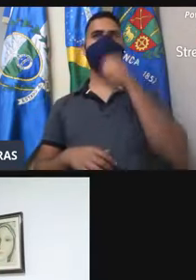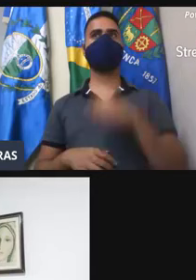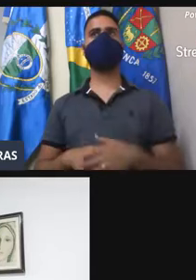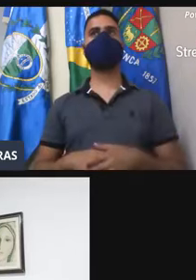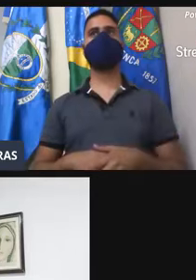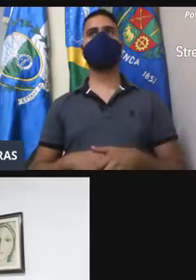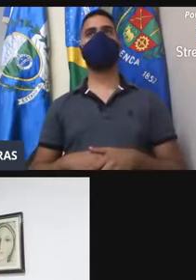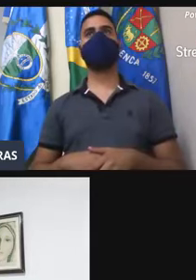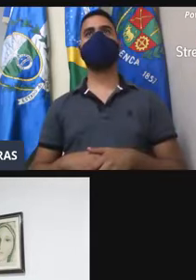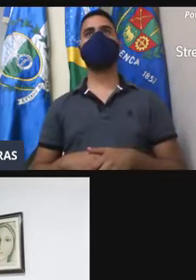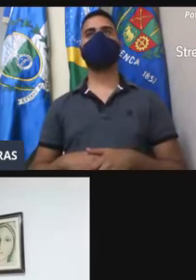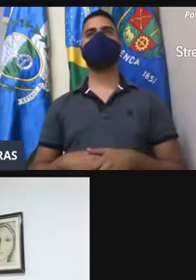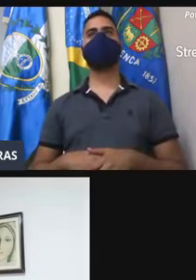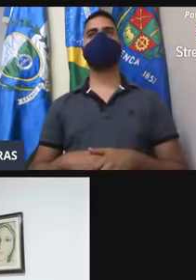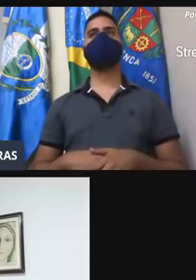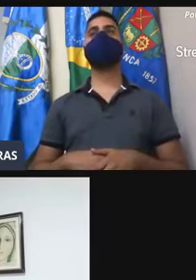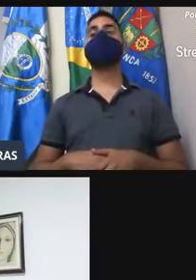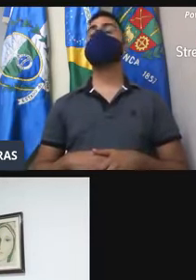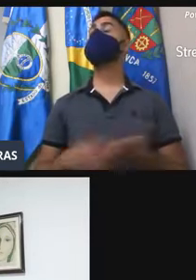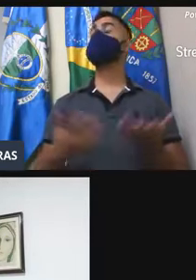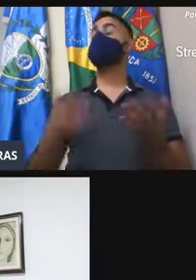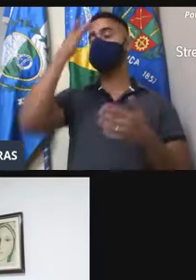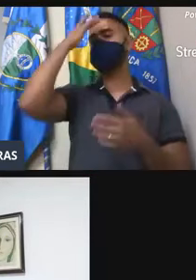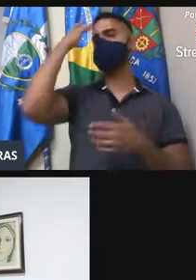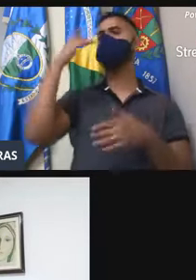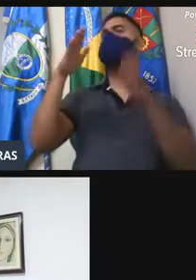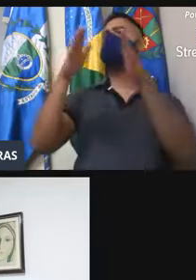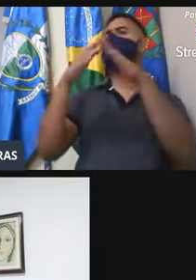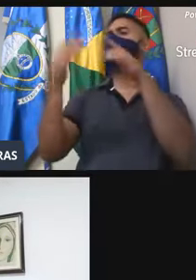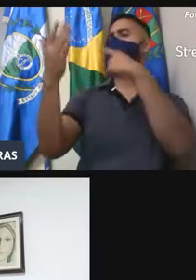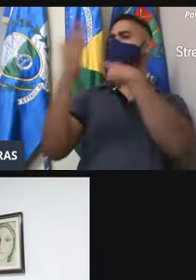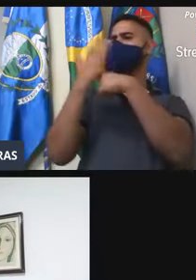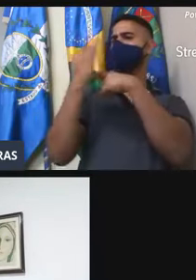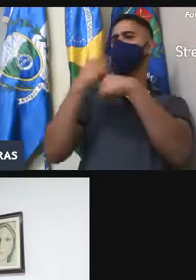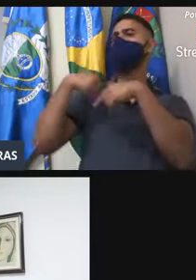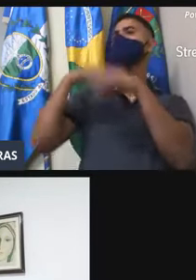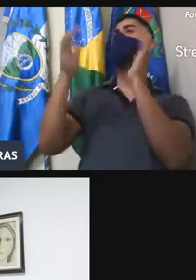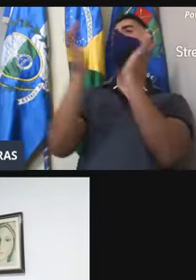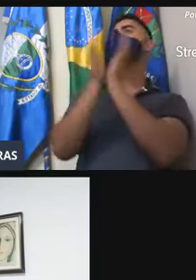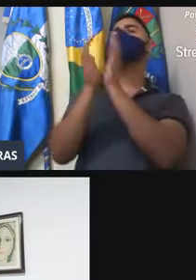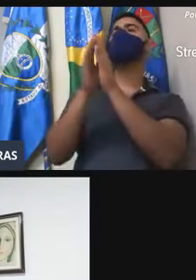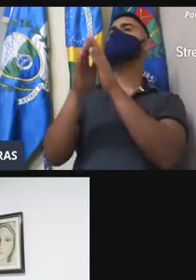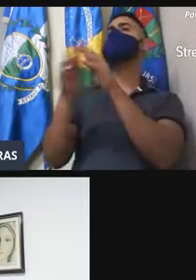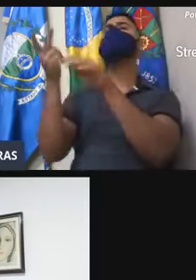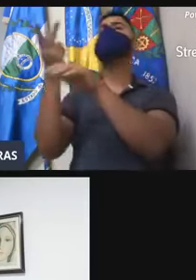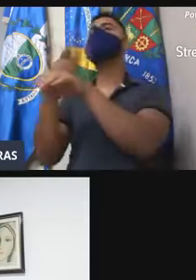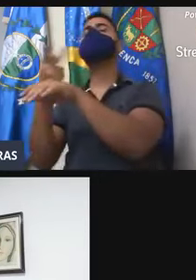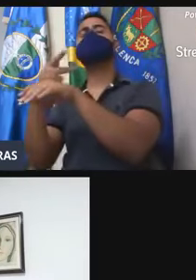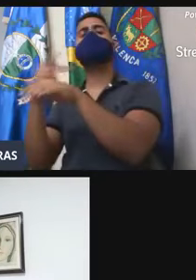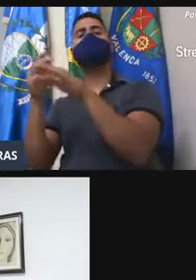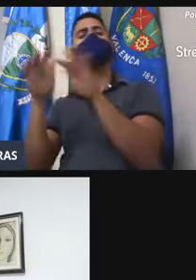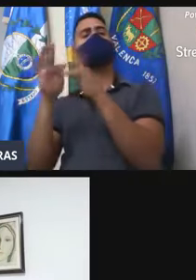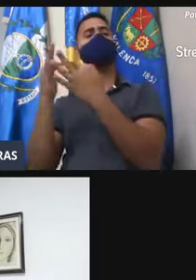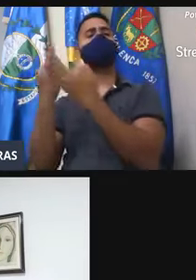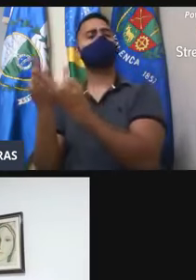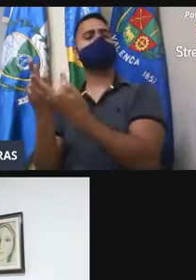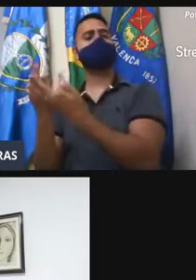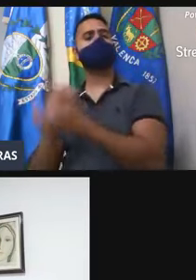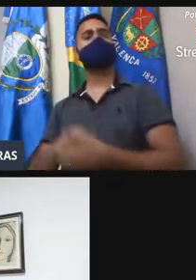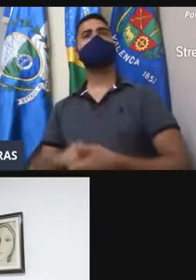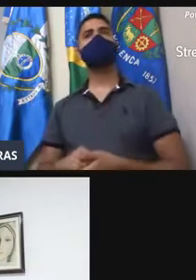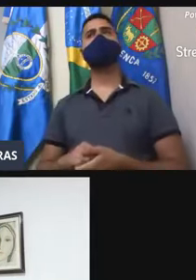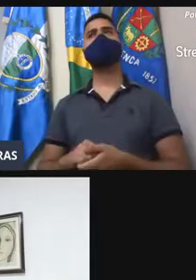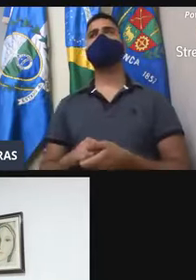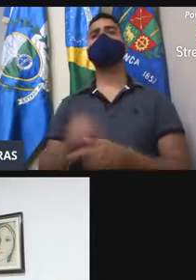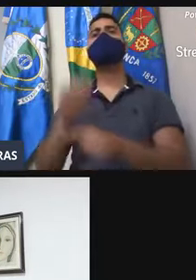Nós somos acionados e nossa equipe, inclusive, procurou a família, tá? Para